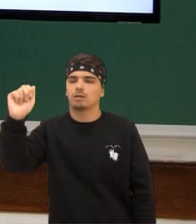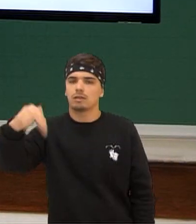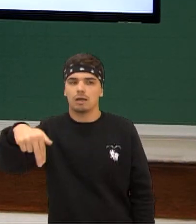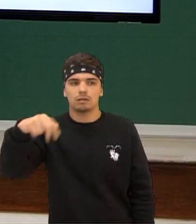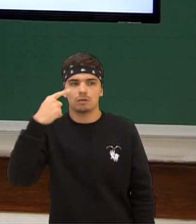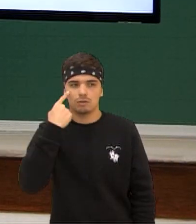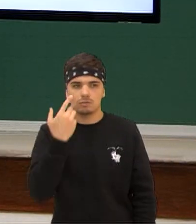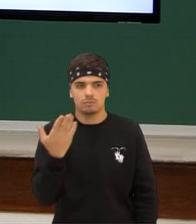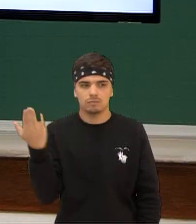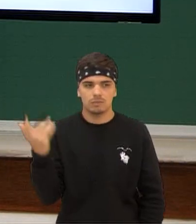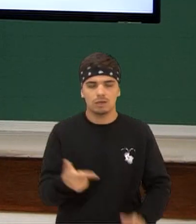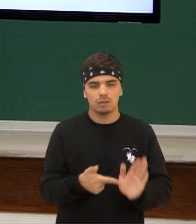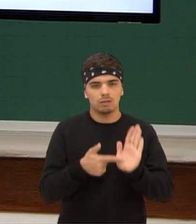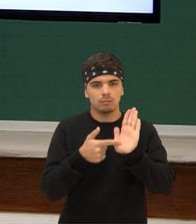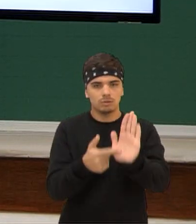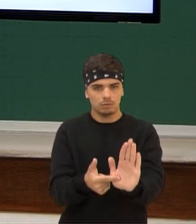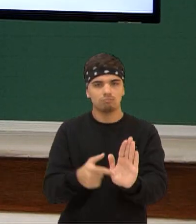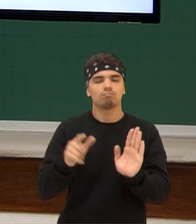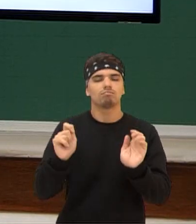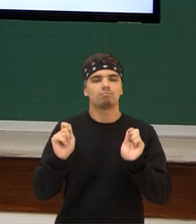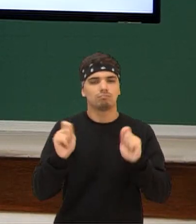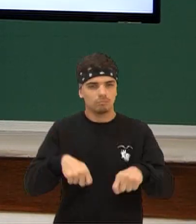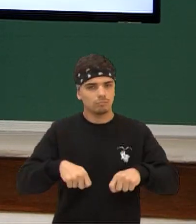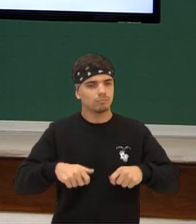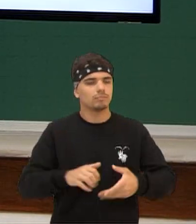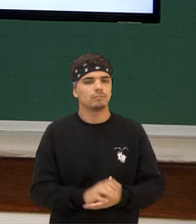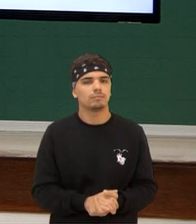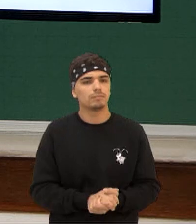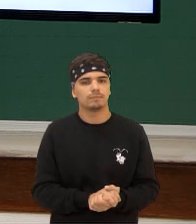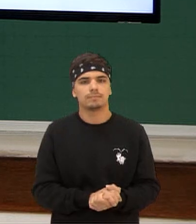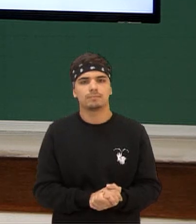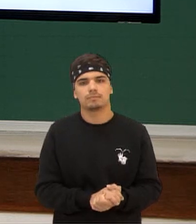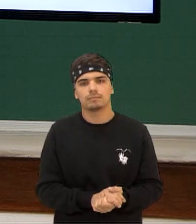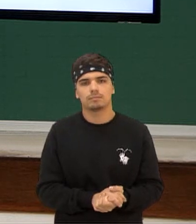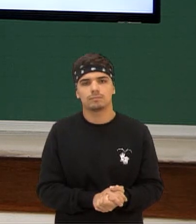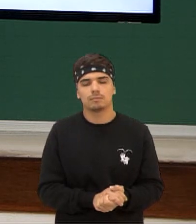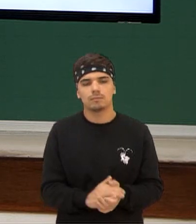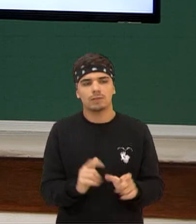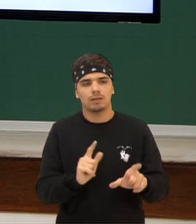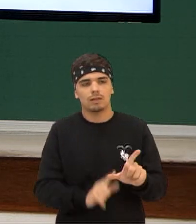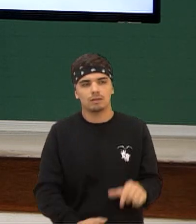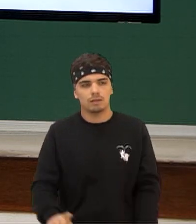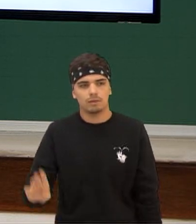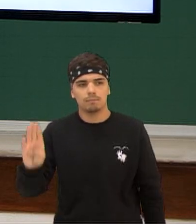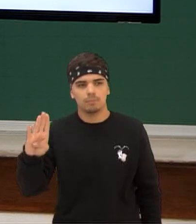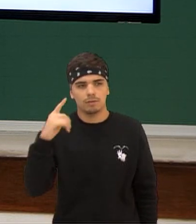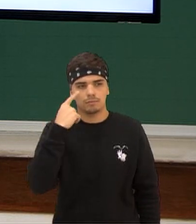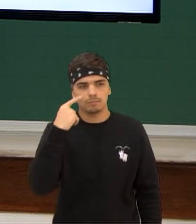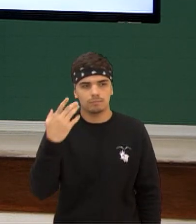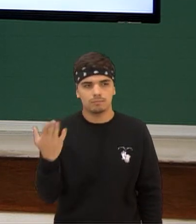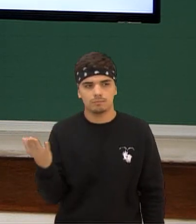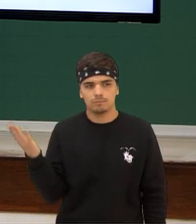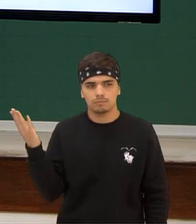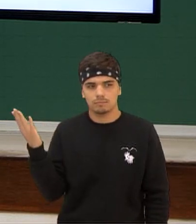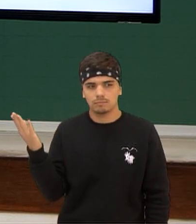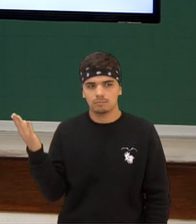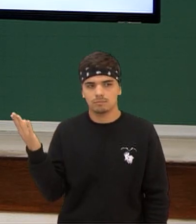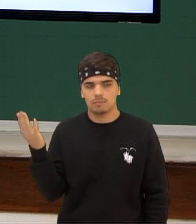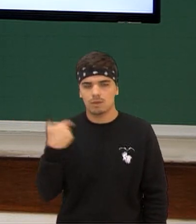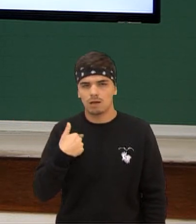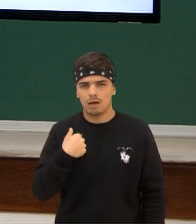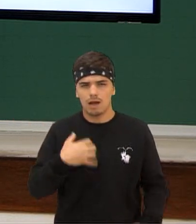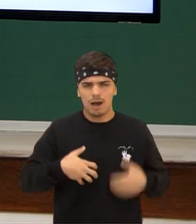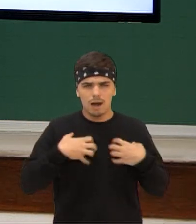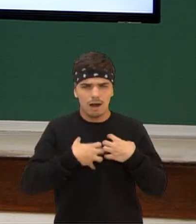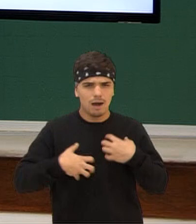um desenho Super bonito então está mostrando que ele tem essa habilidade em letra de quente né Olha a carinha dela não consegue